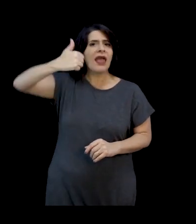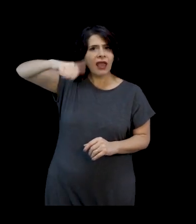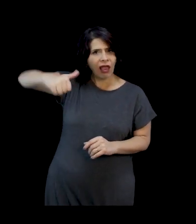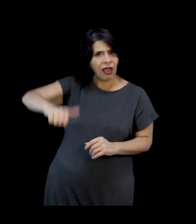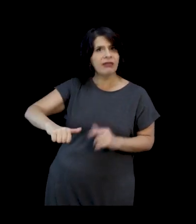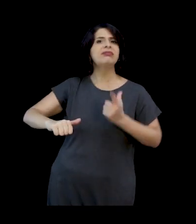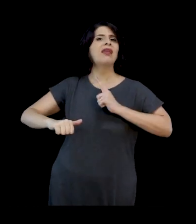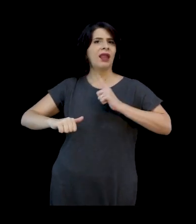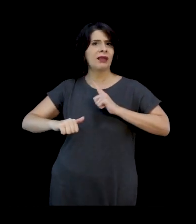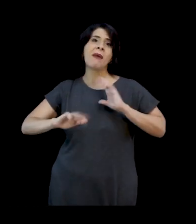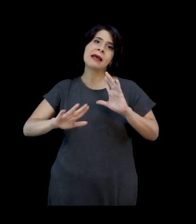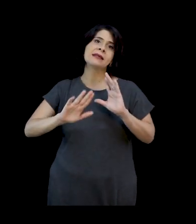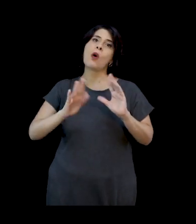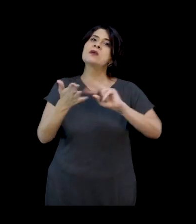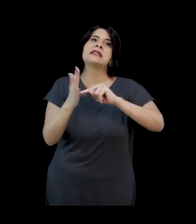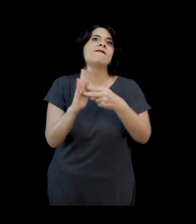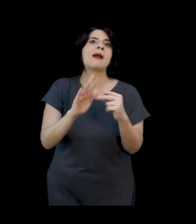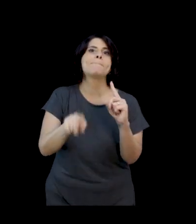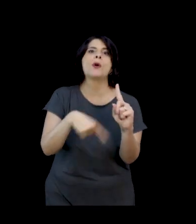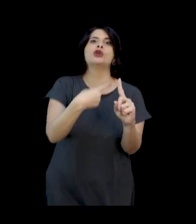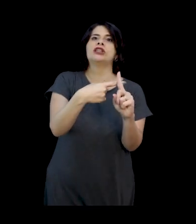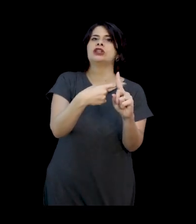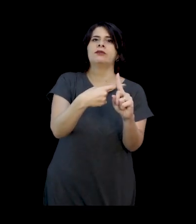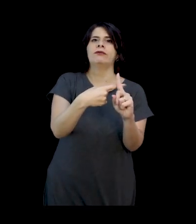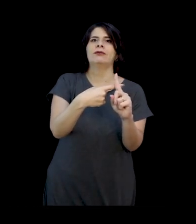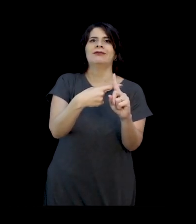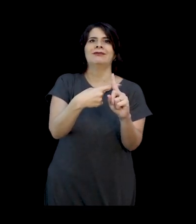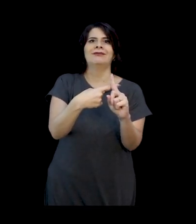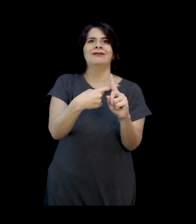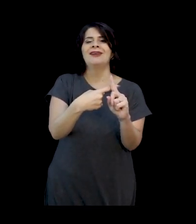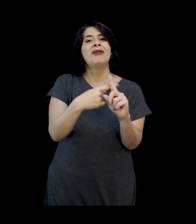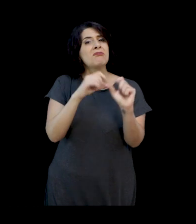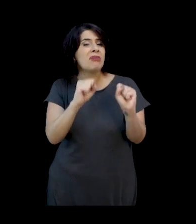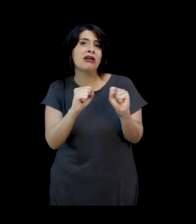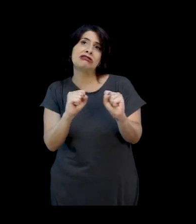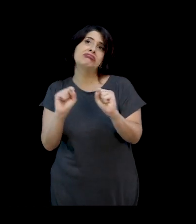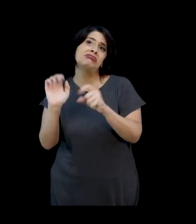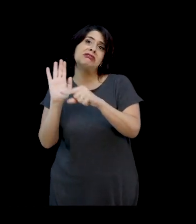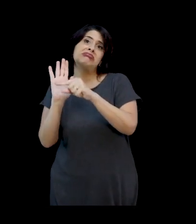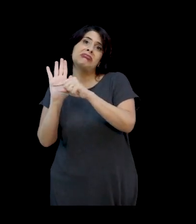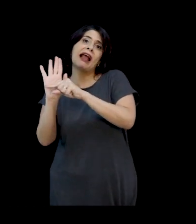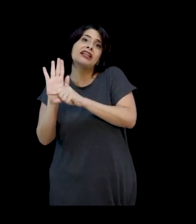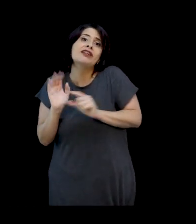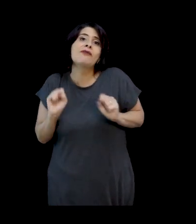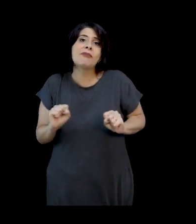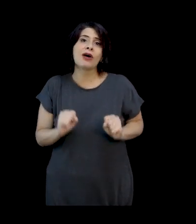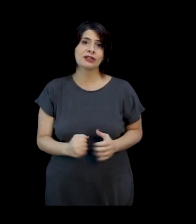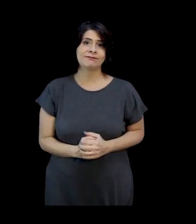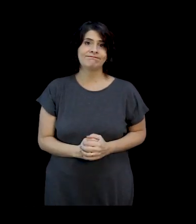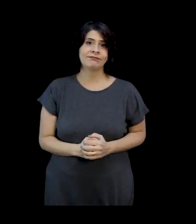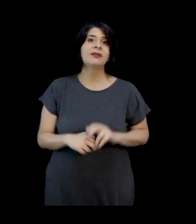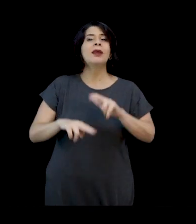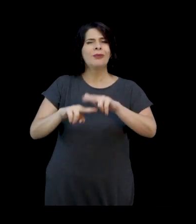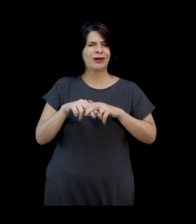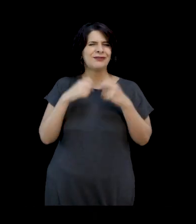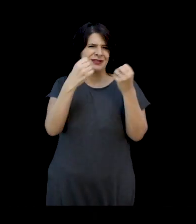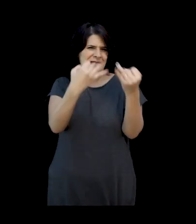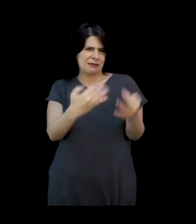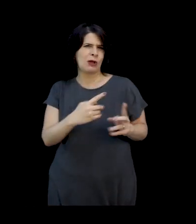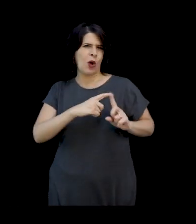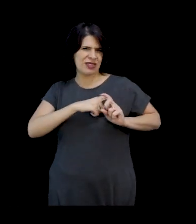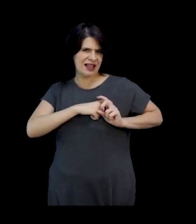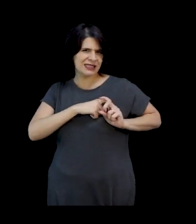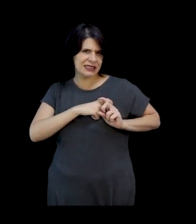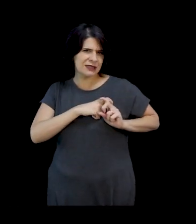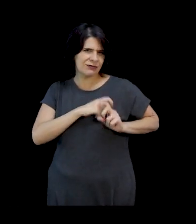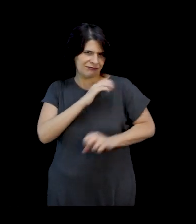é necessariamente positivo, não é do bem. Lembrando o que você falou em relação a fazendo uma menção ao